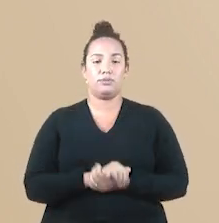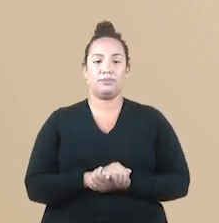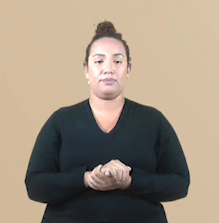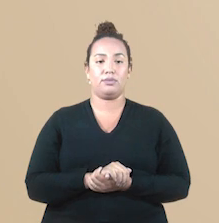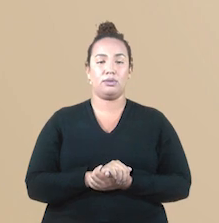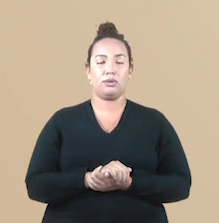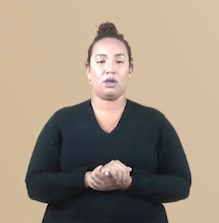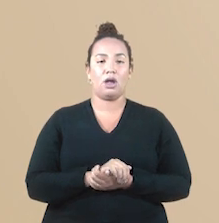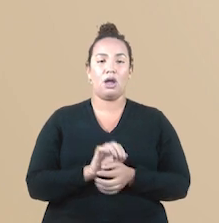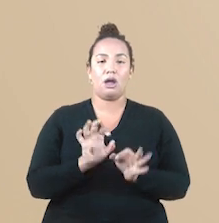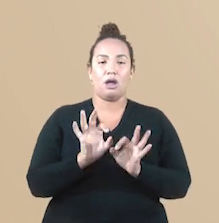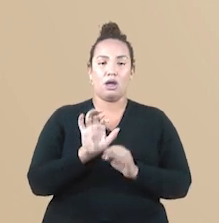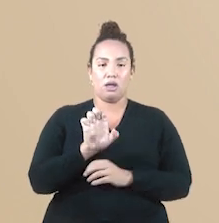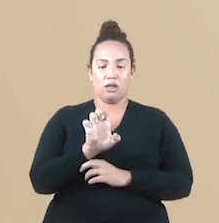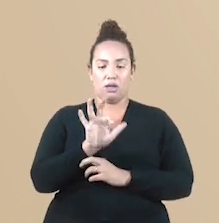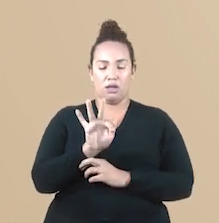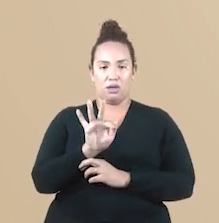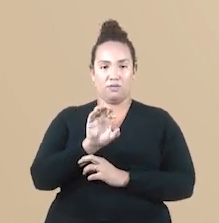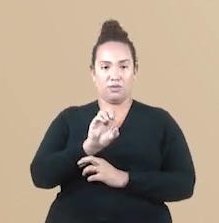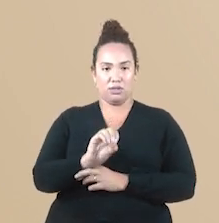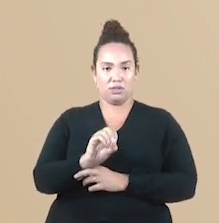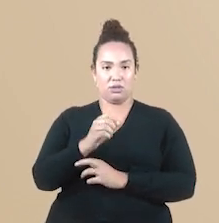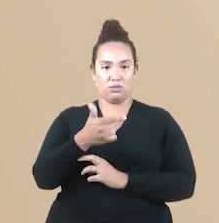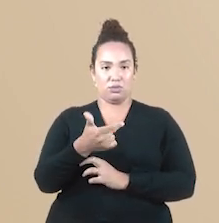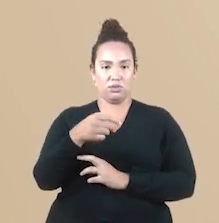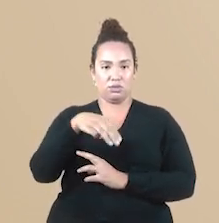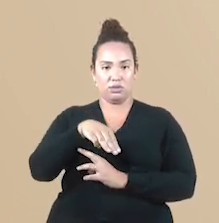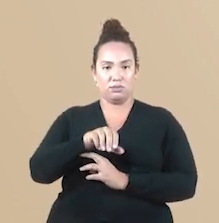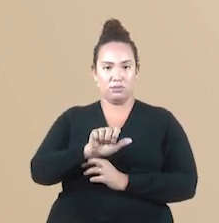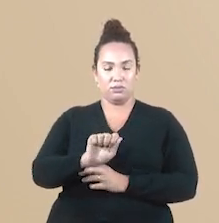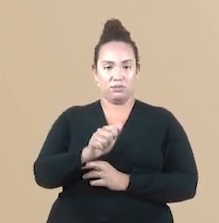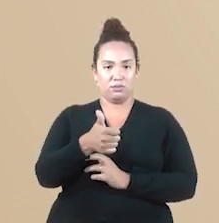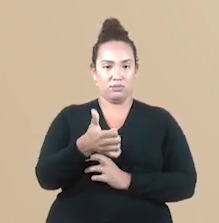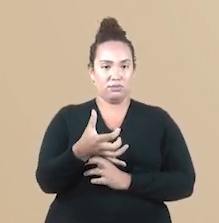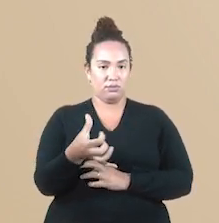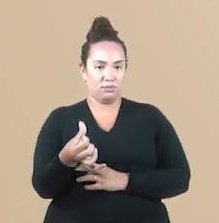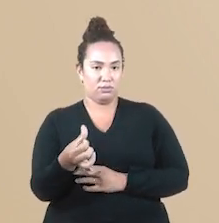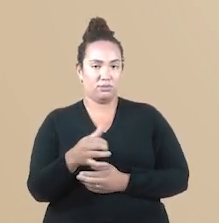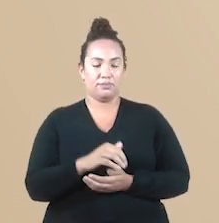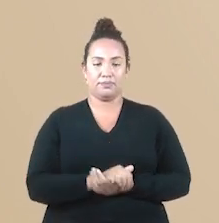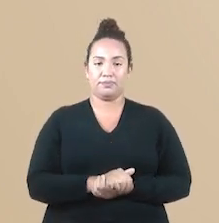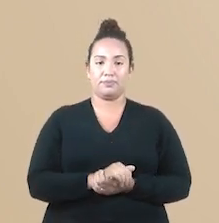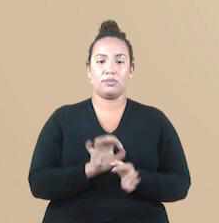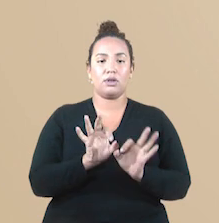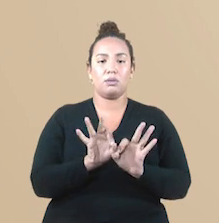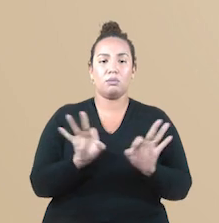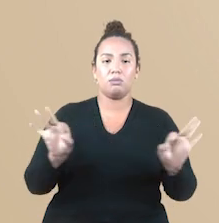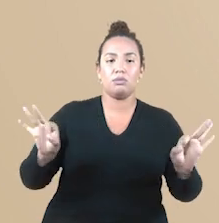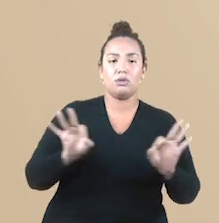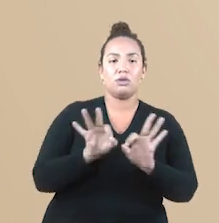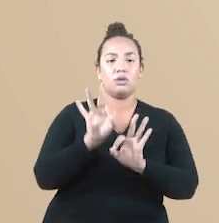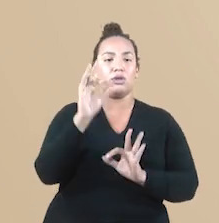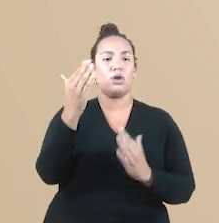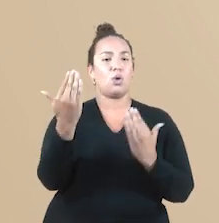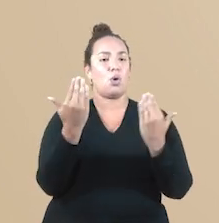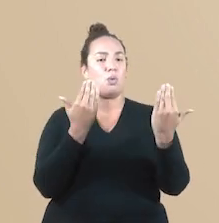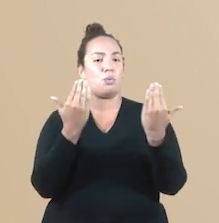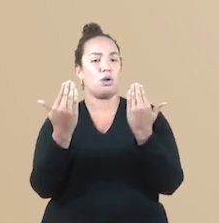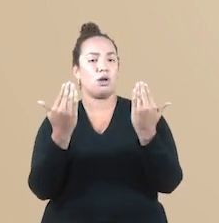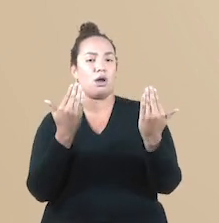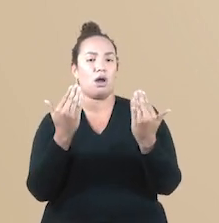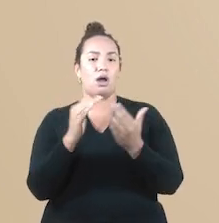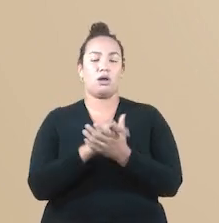da BNCC EF02 MA16. Estimar, medir e